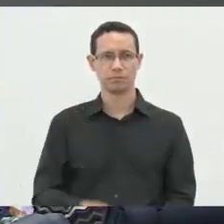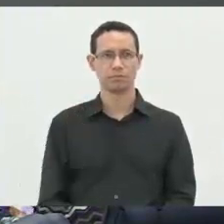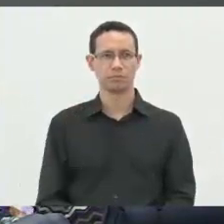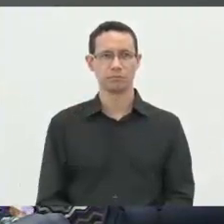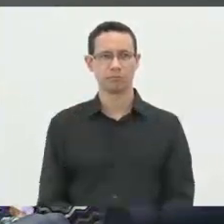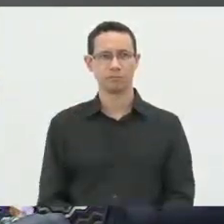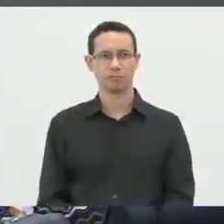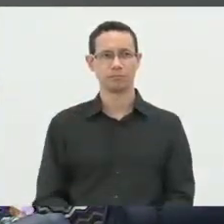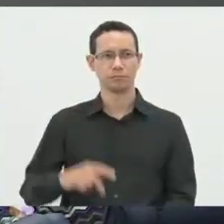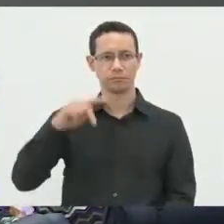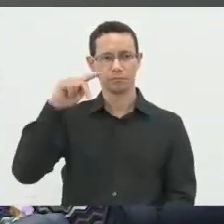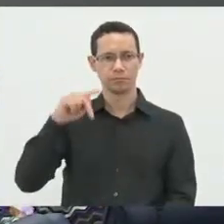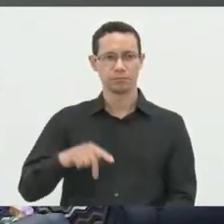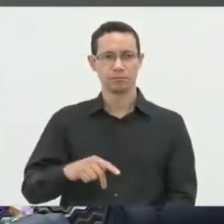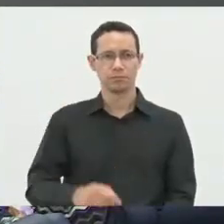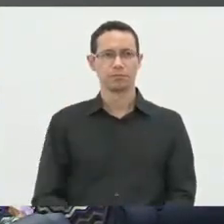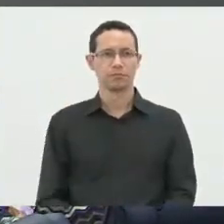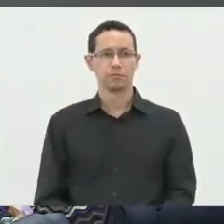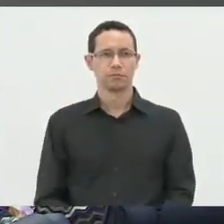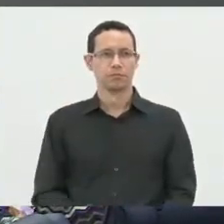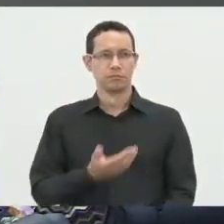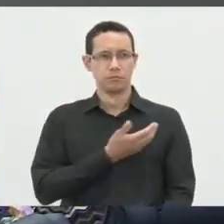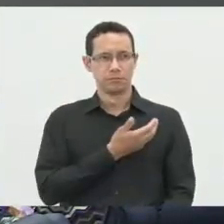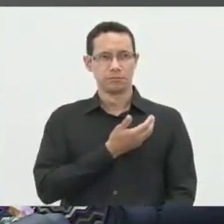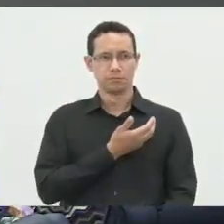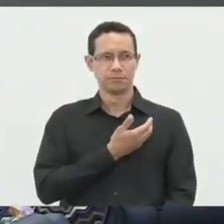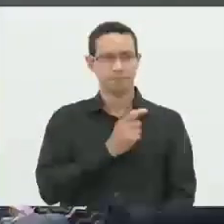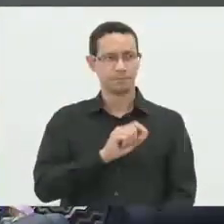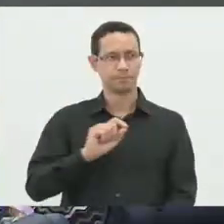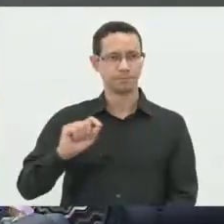Presidente Carlos colegas